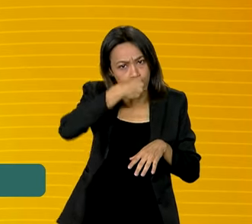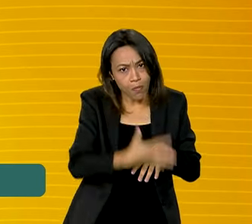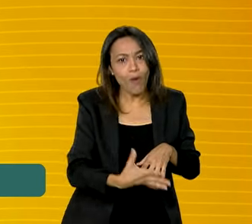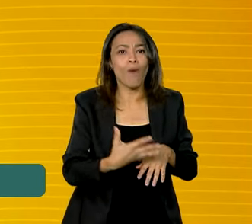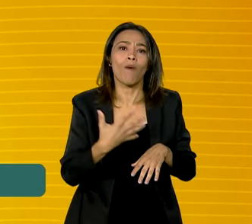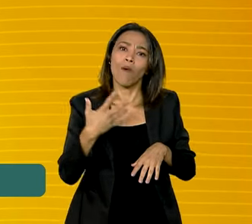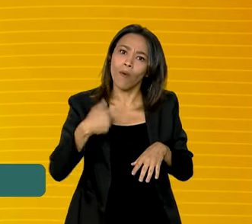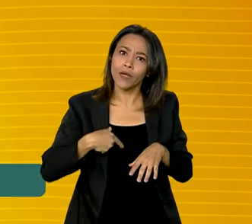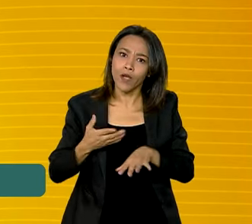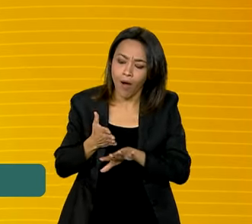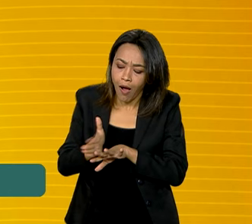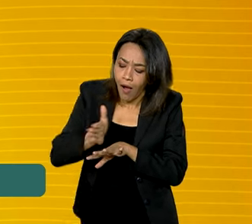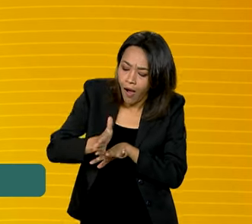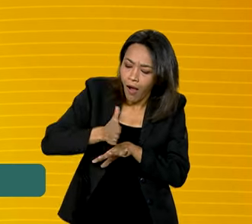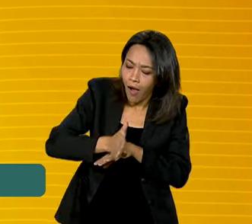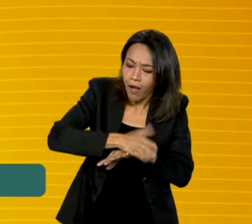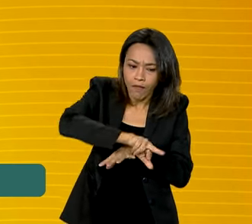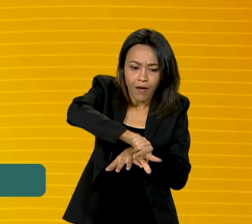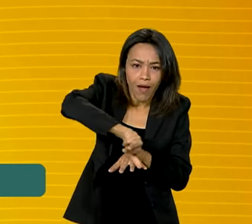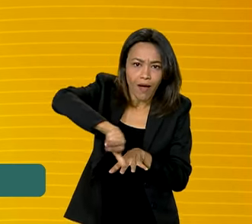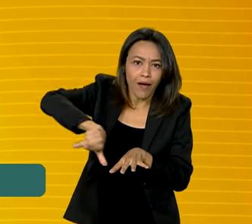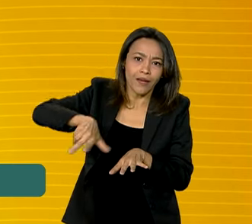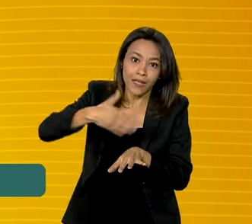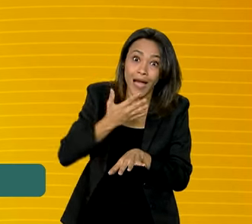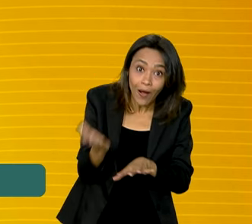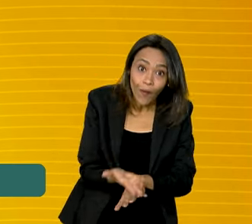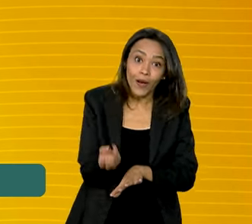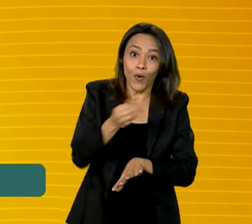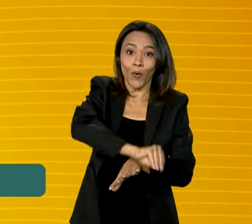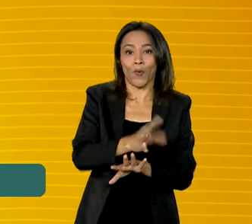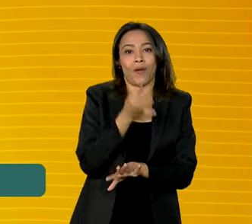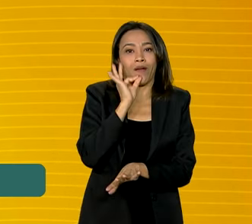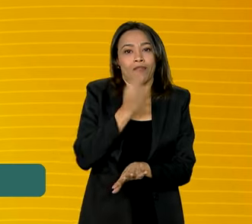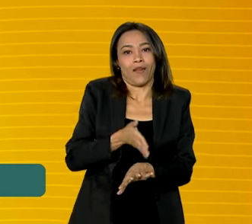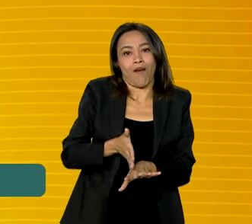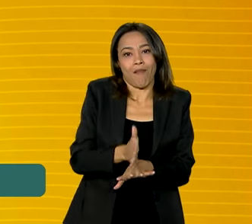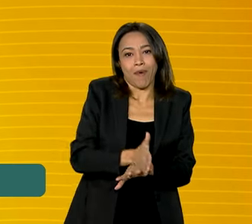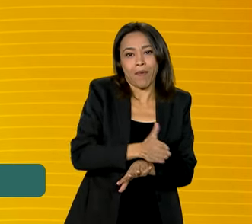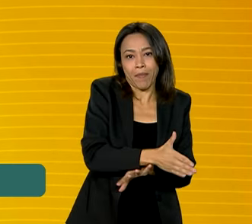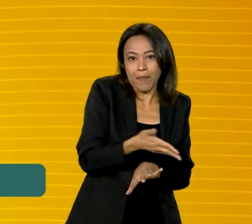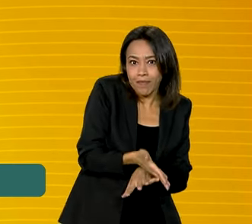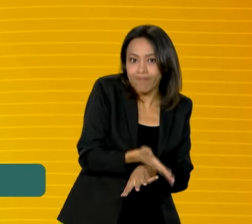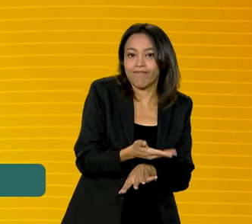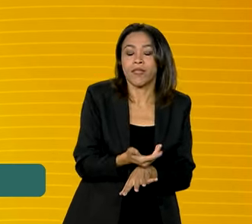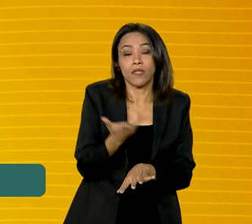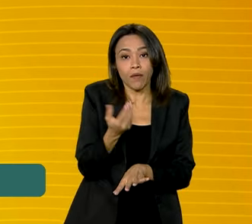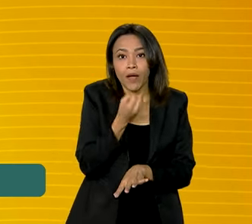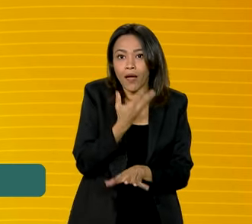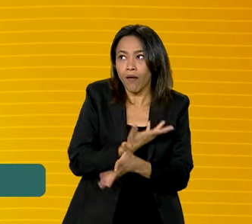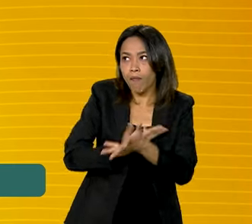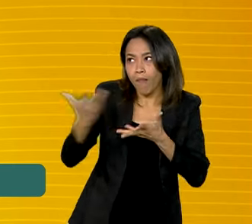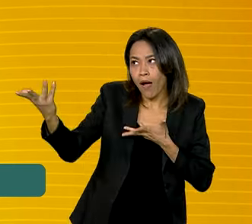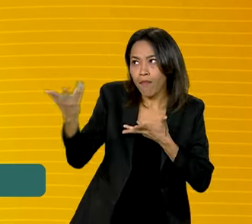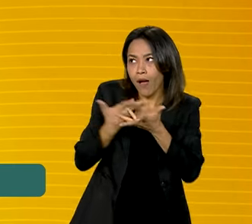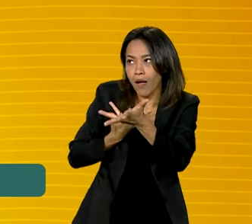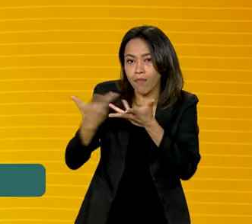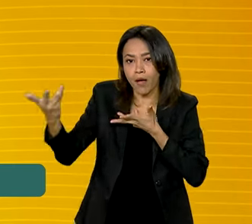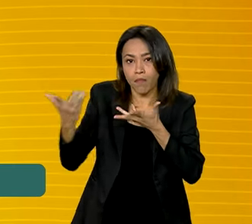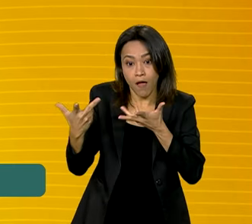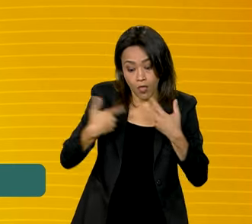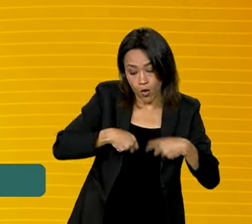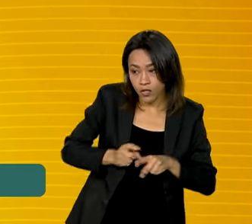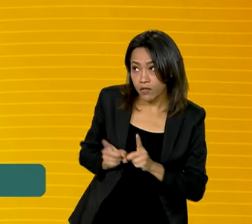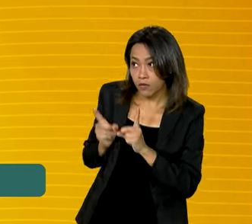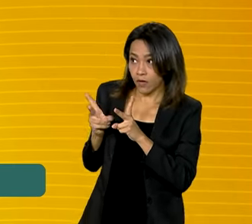de diversificação com o café. É ganha-ganha, então comércio é mão dupla, nós